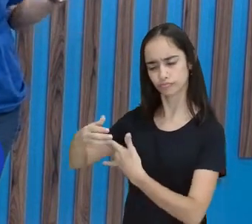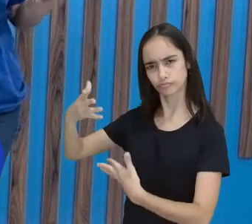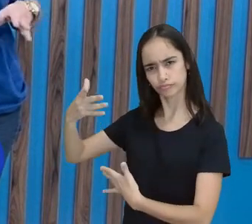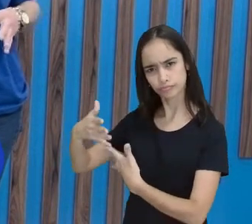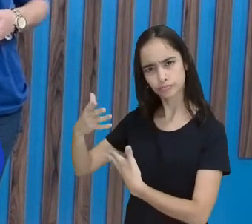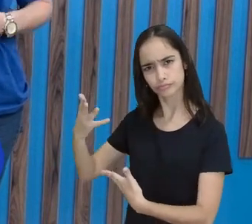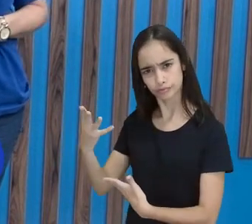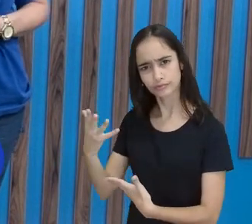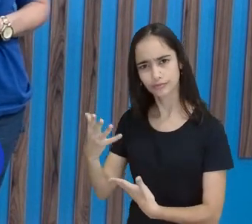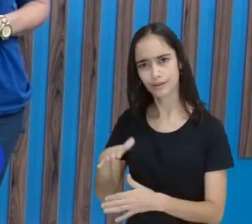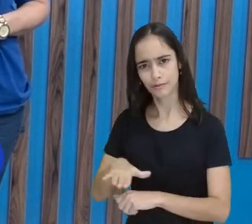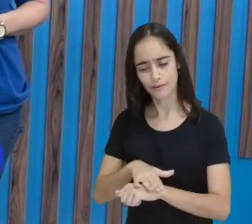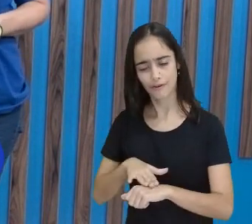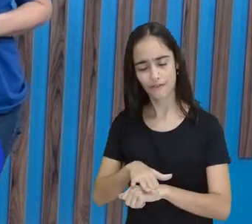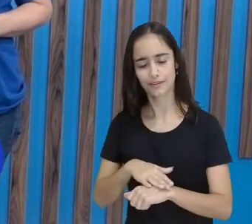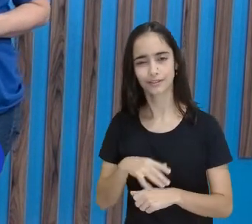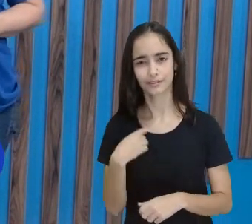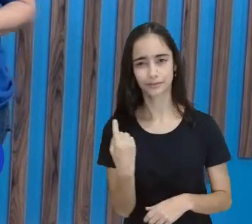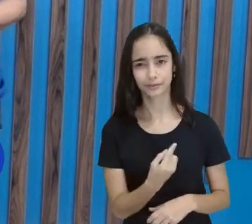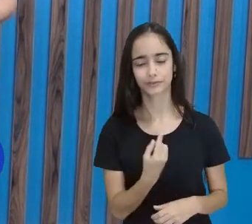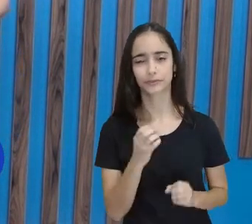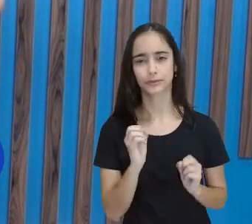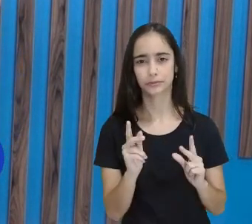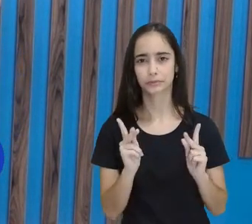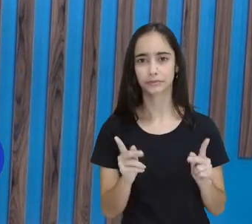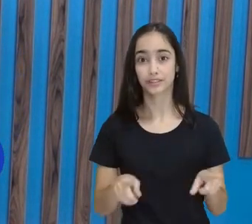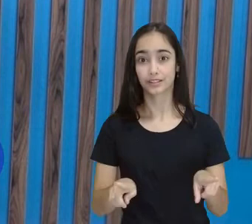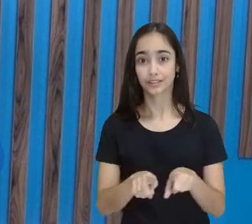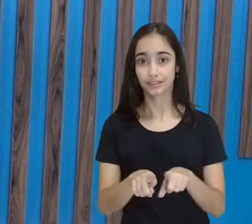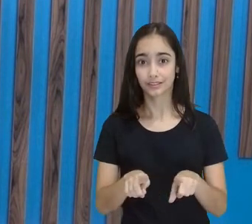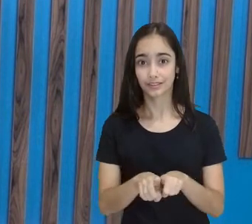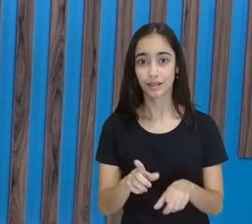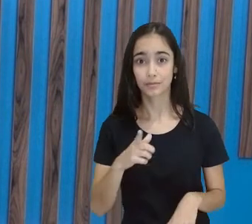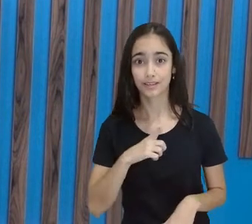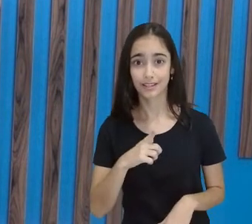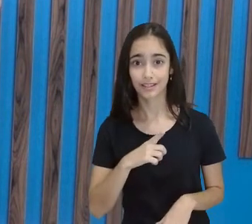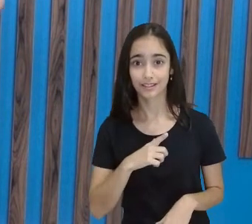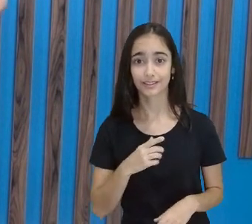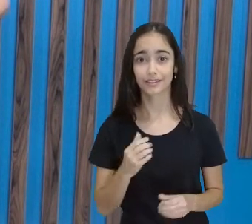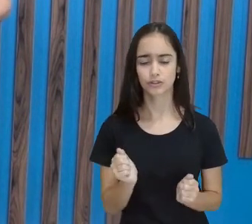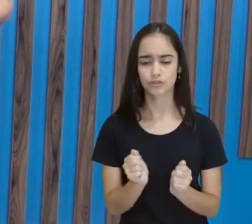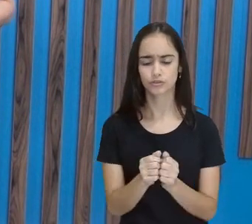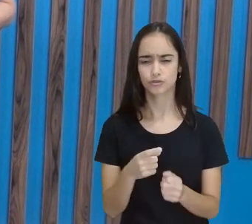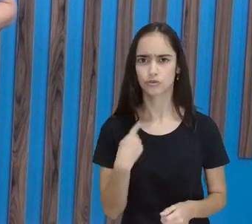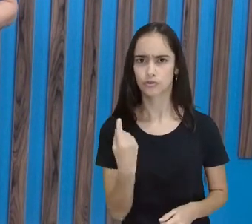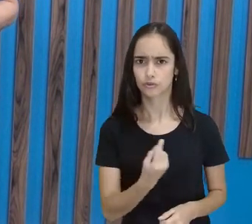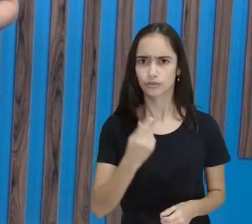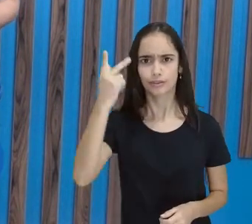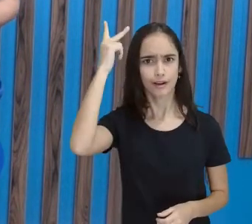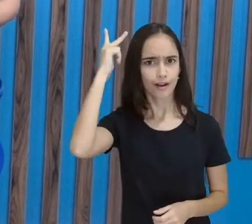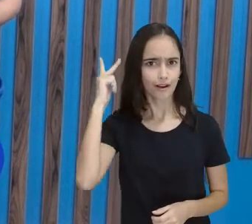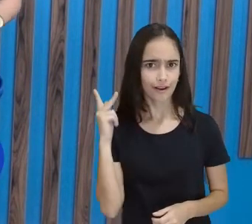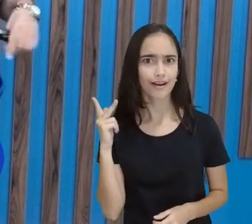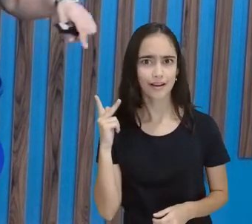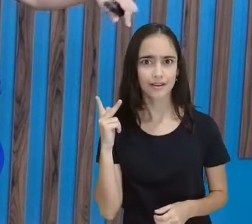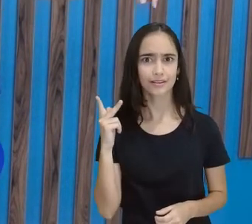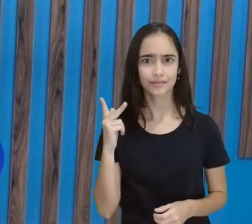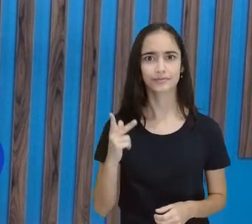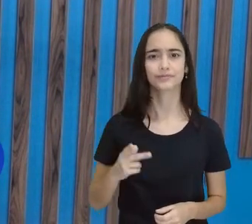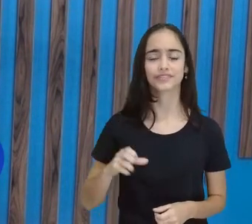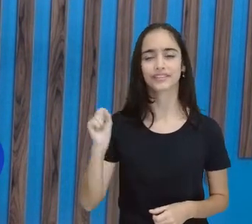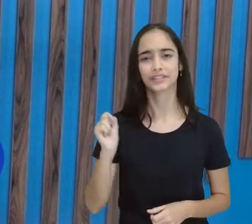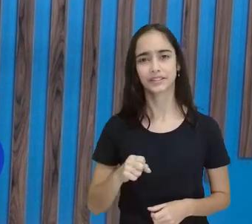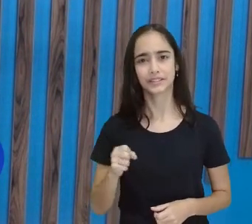ela vai repassar tudo para mim, tá certo, crianças? E temos também conosco aqui Karen, para mais um dia de parceria, não é isso,